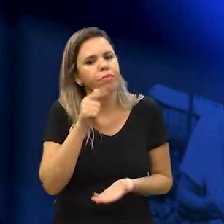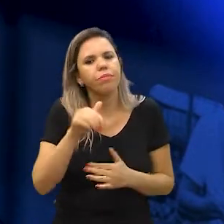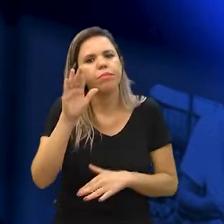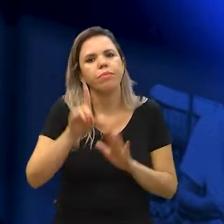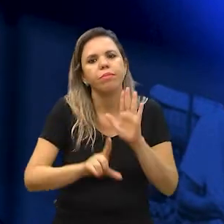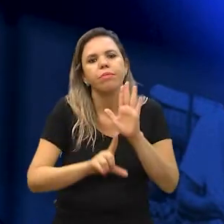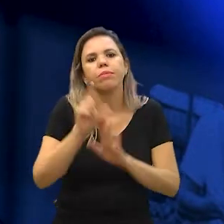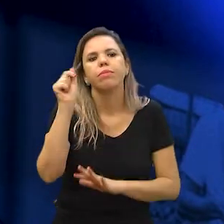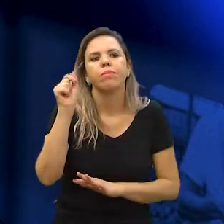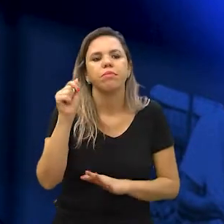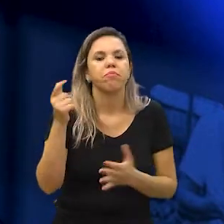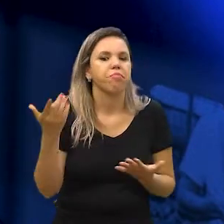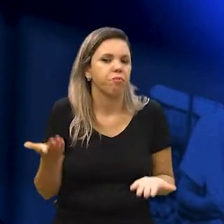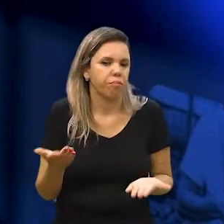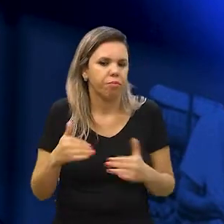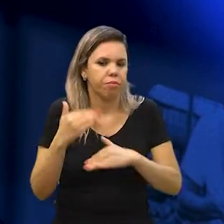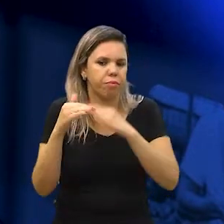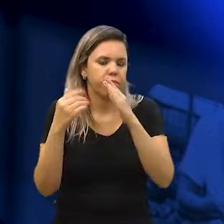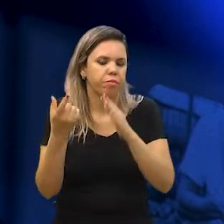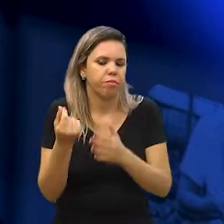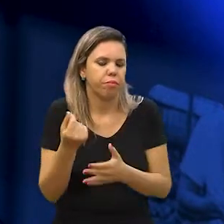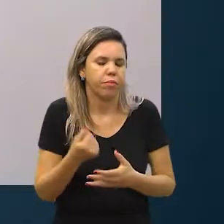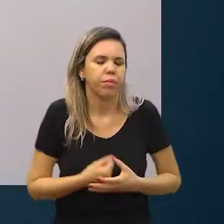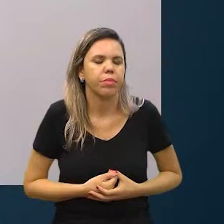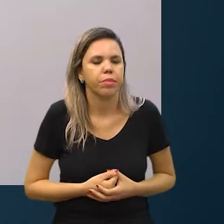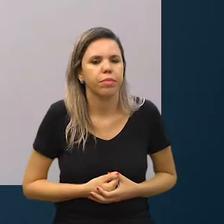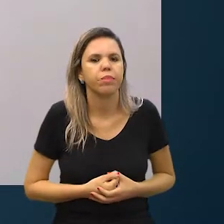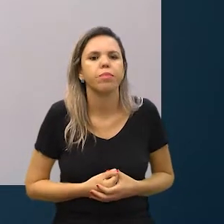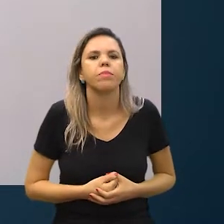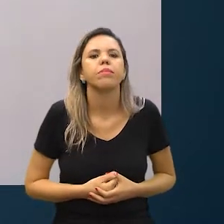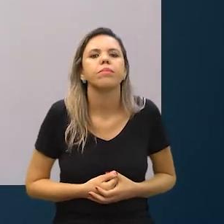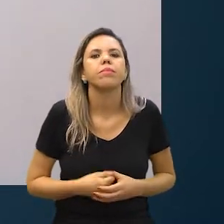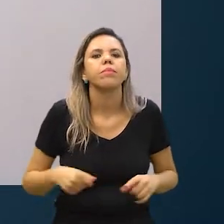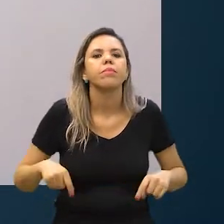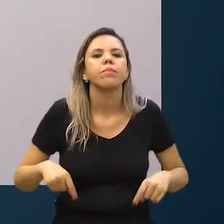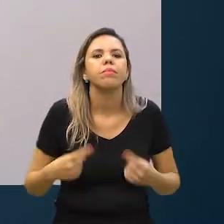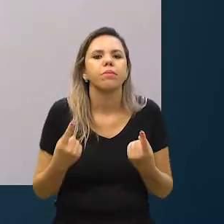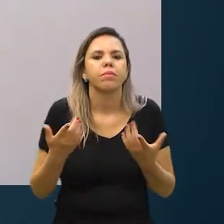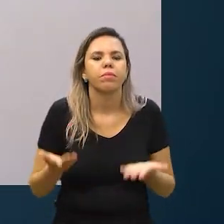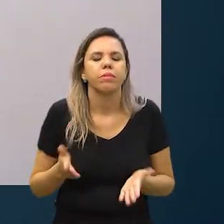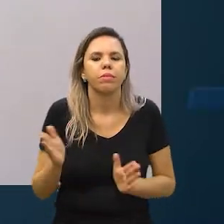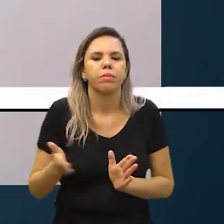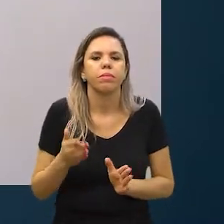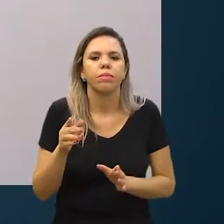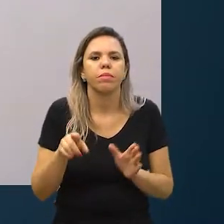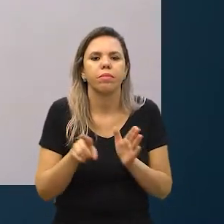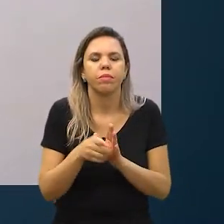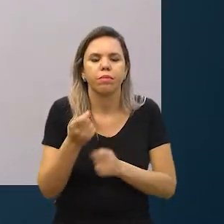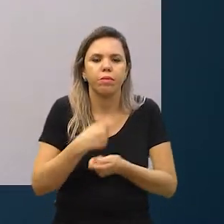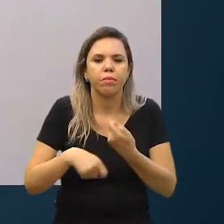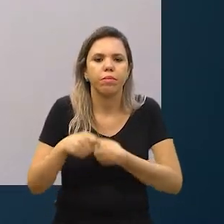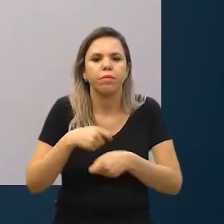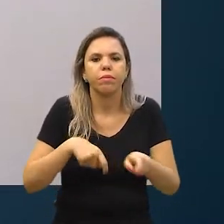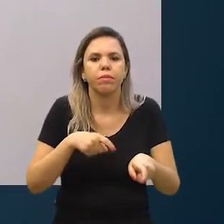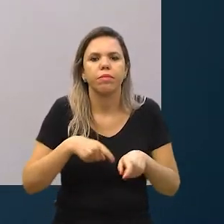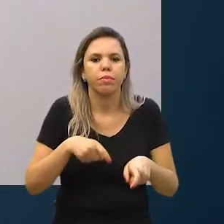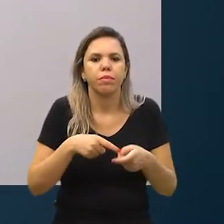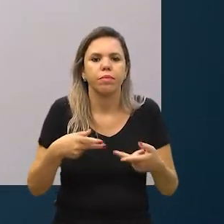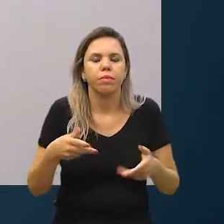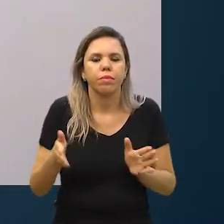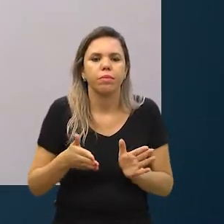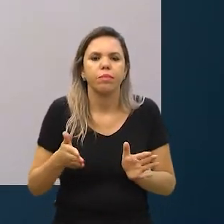mais, ter mais lucro, né, e poder crescer financeiramente. Um grande desafio dessa produtora ou gestora agrícola é escoar